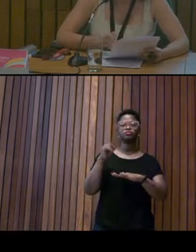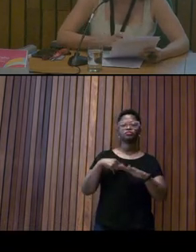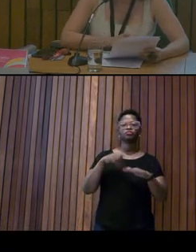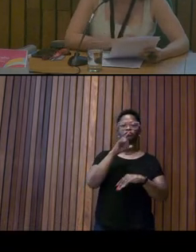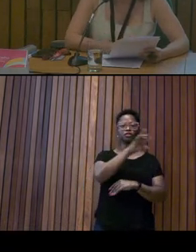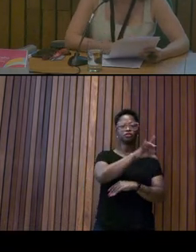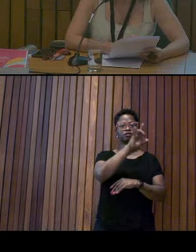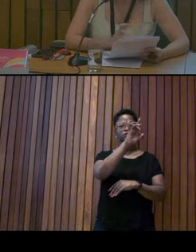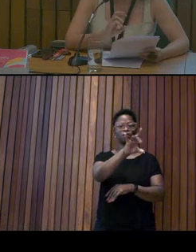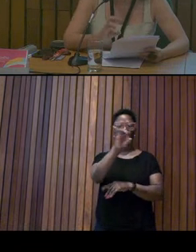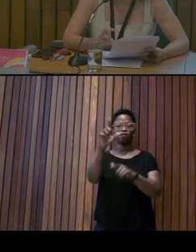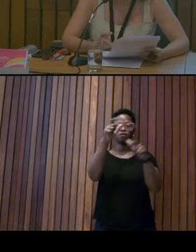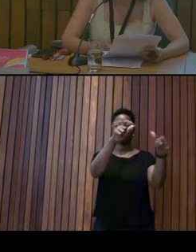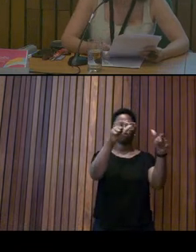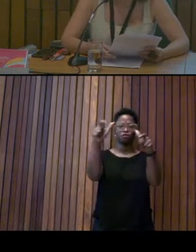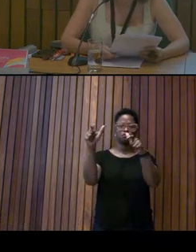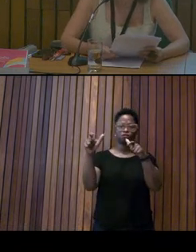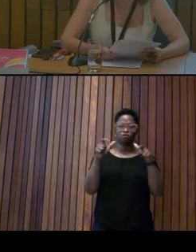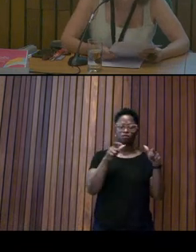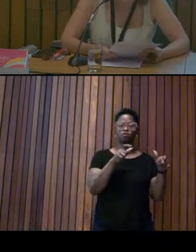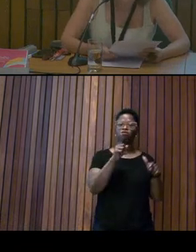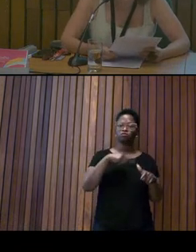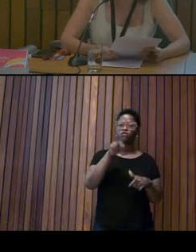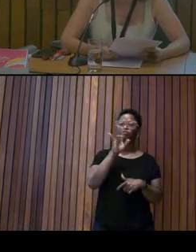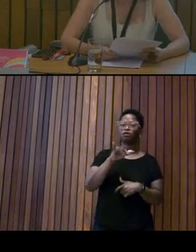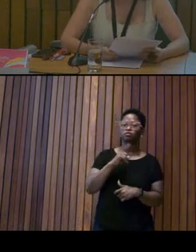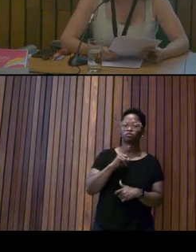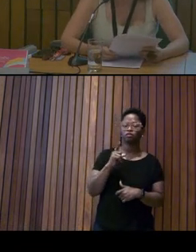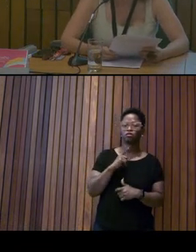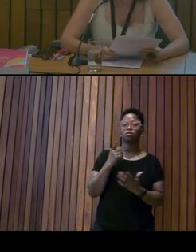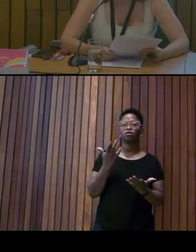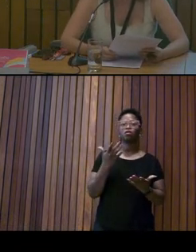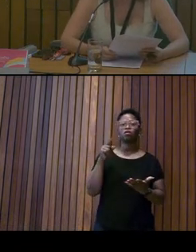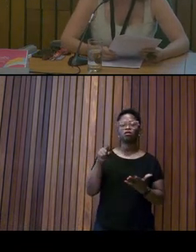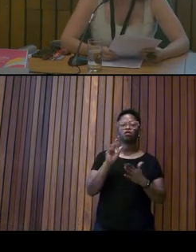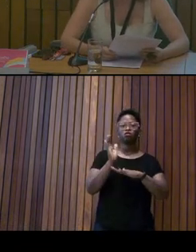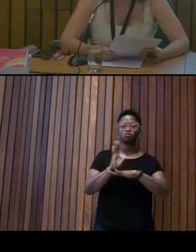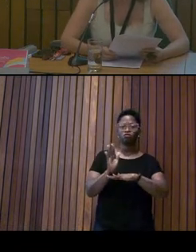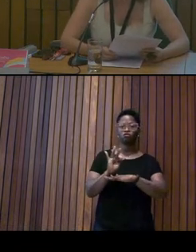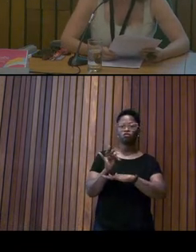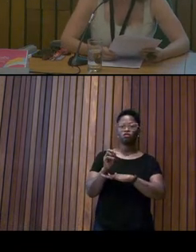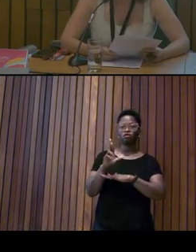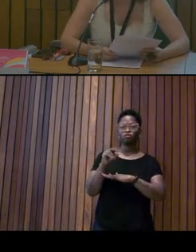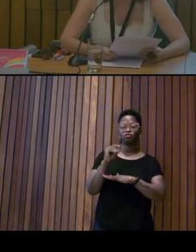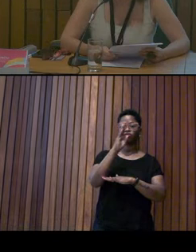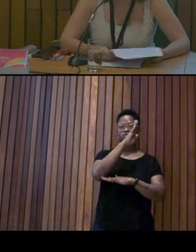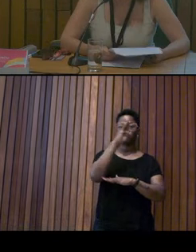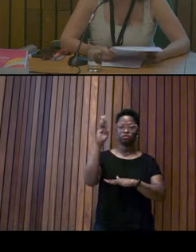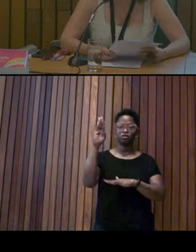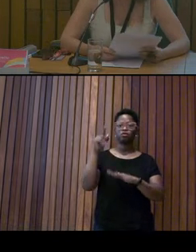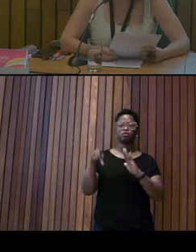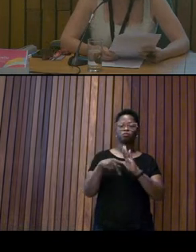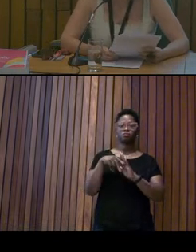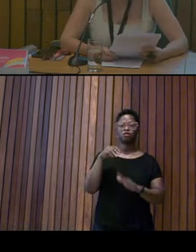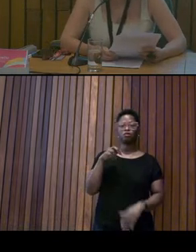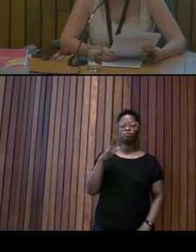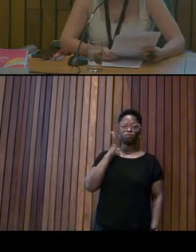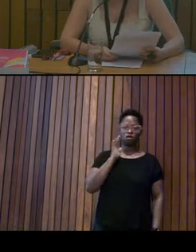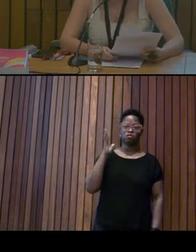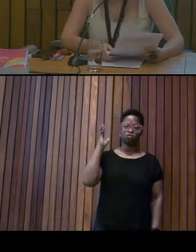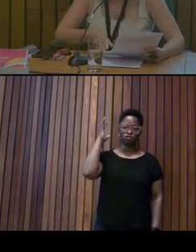cada edifício. Então, a gente vai ter o filme Os Afrescos da Biblioteca Parque Marielle Franco.